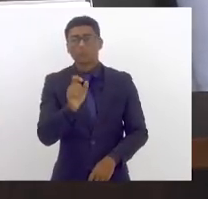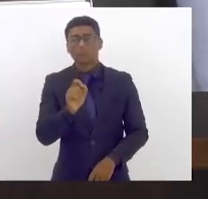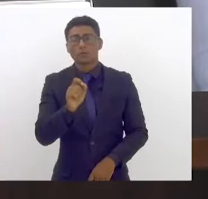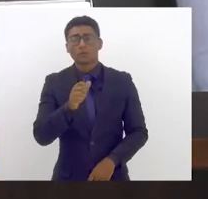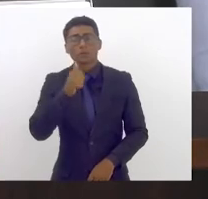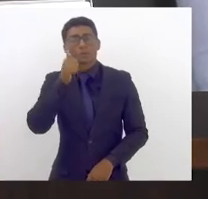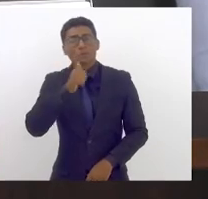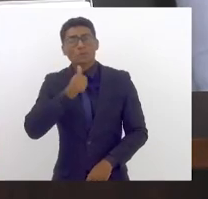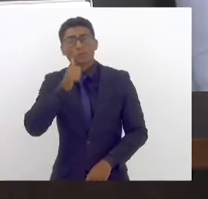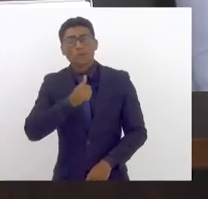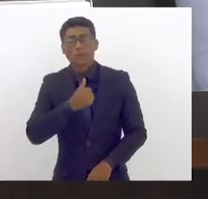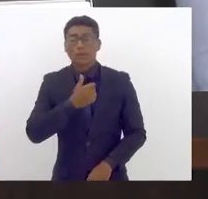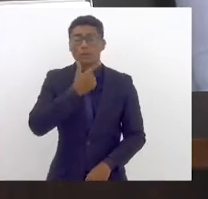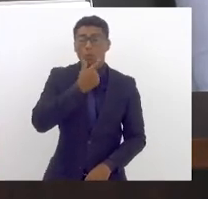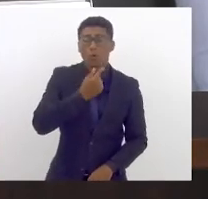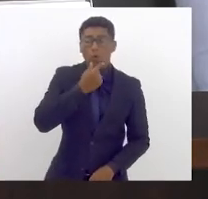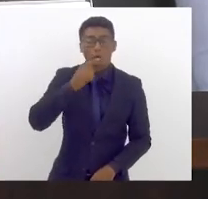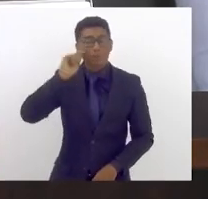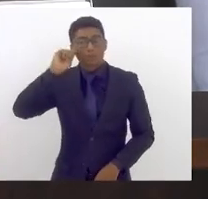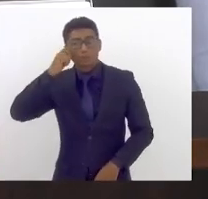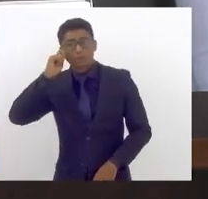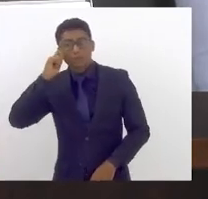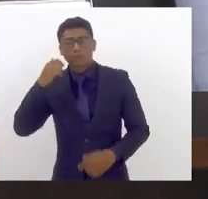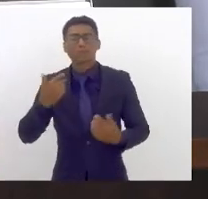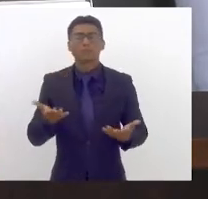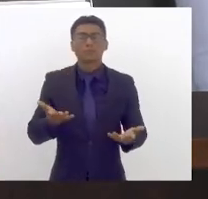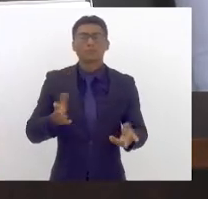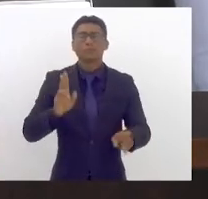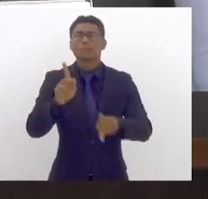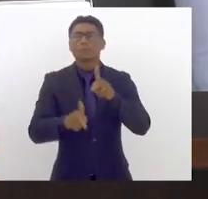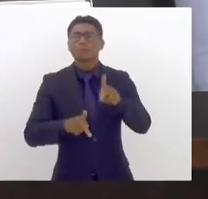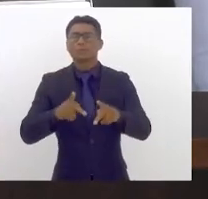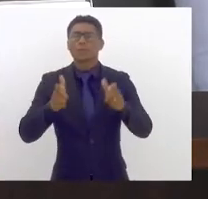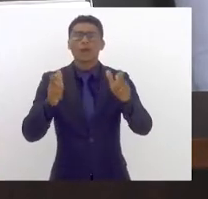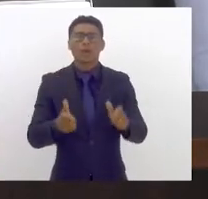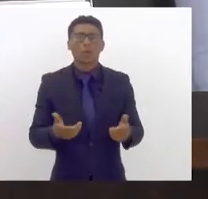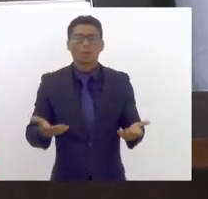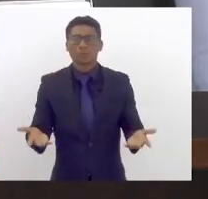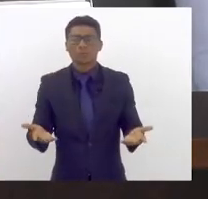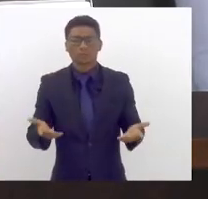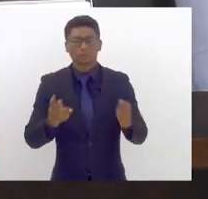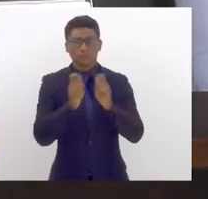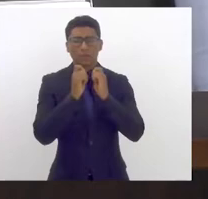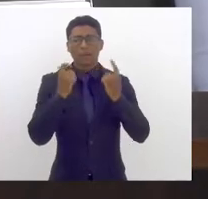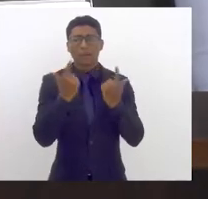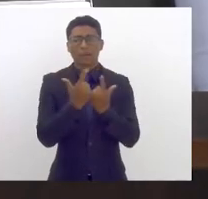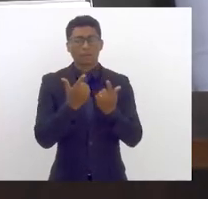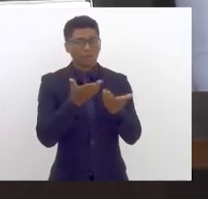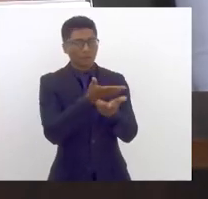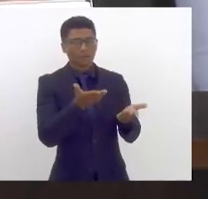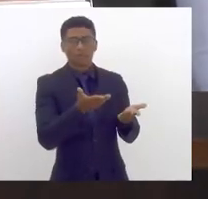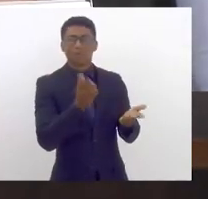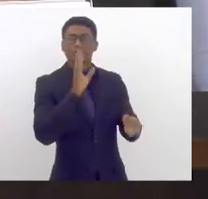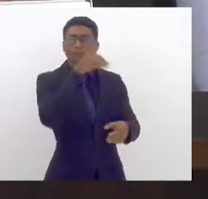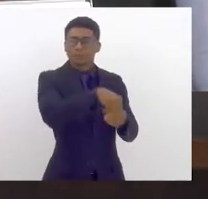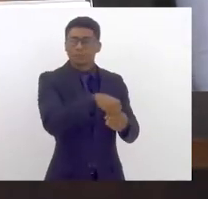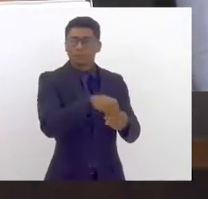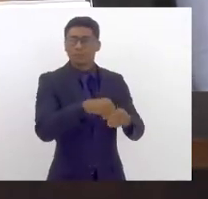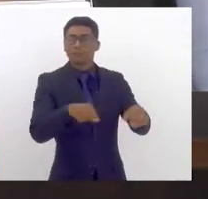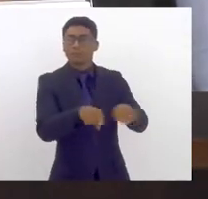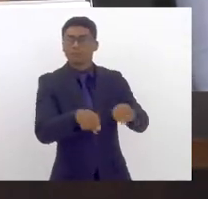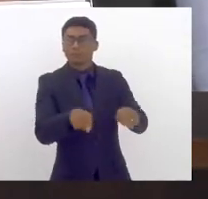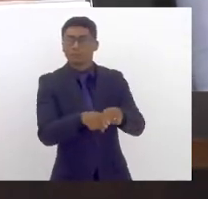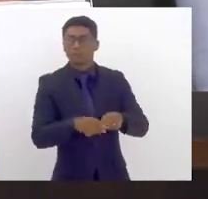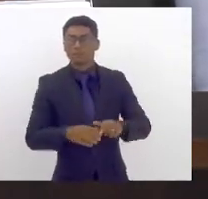mulheres e homens pretos Cadê essa população dentro dessas assembleias Legislativa Cadê essa